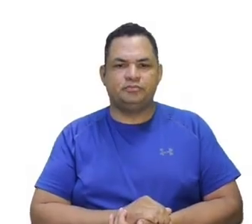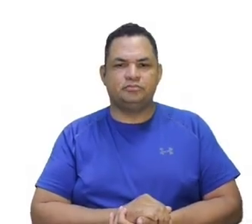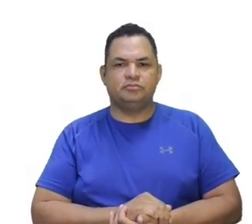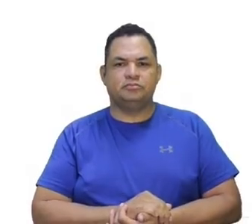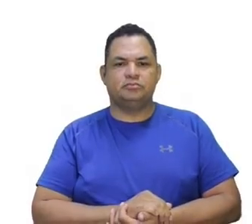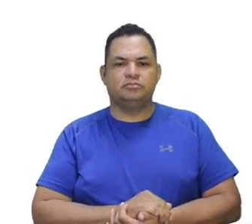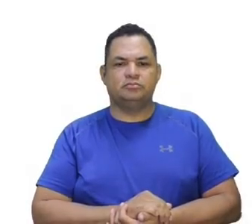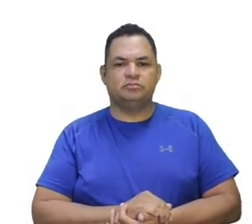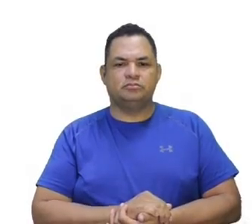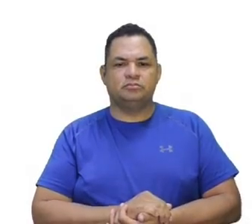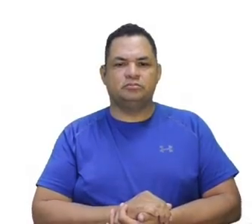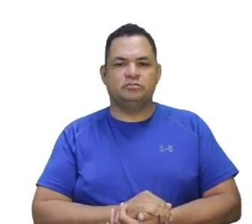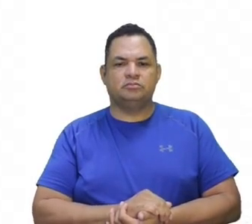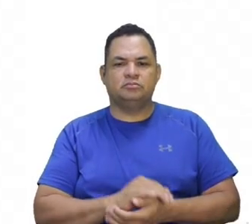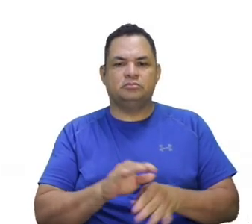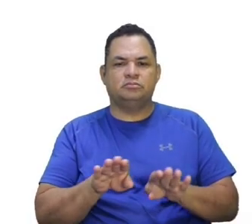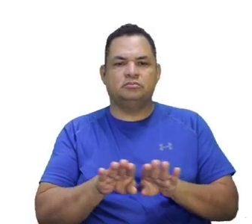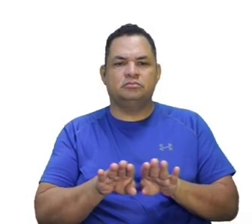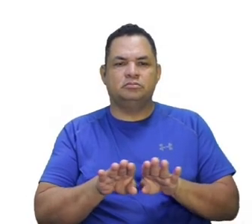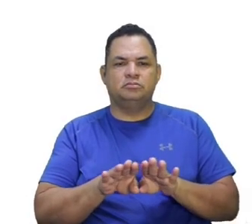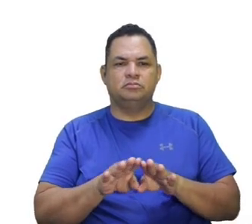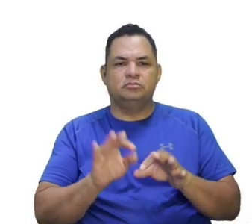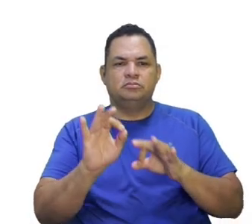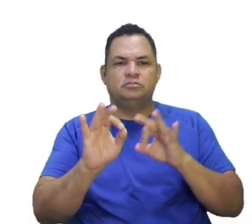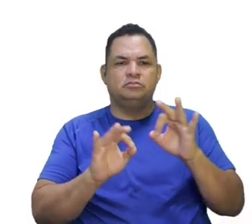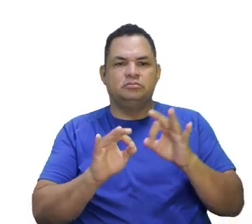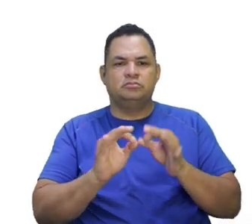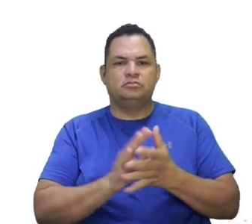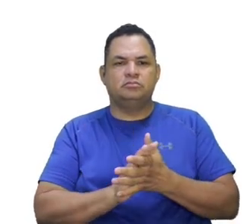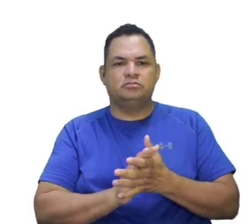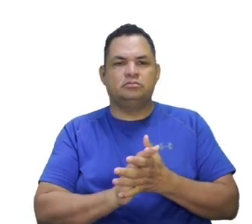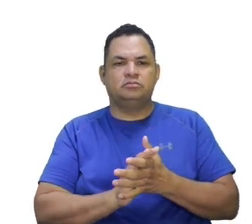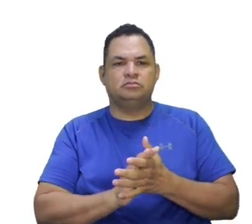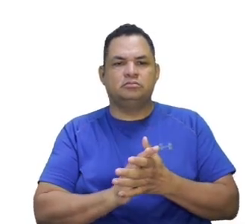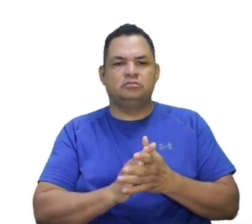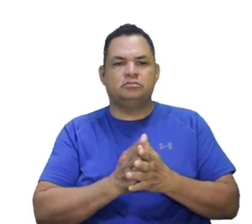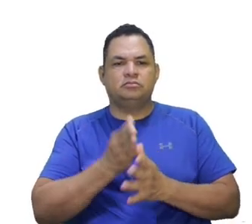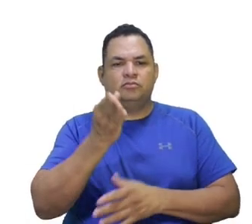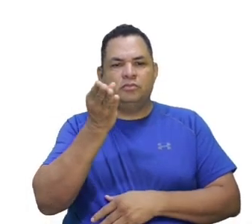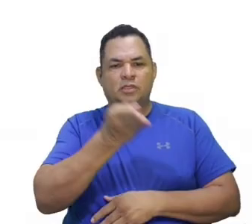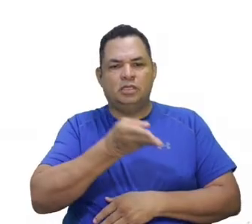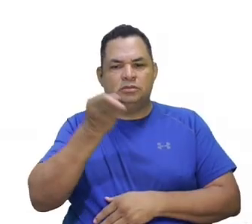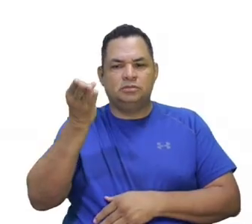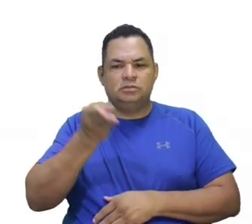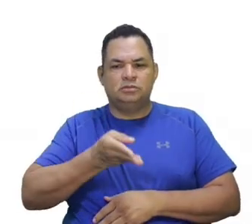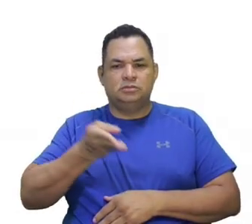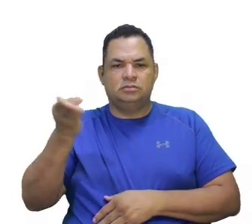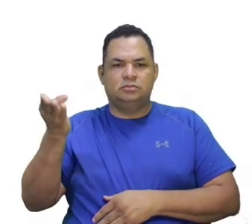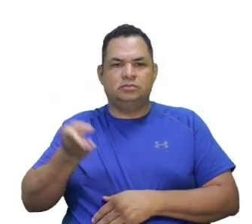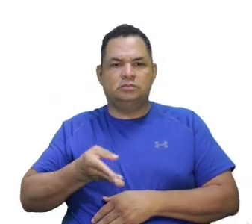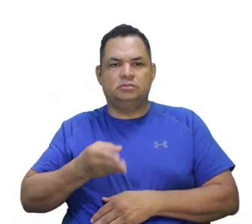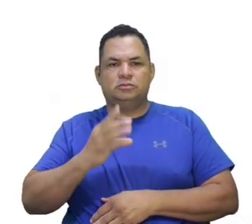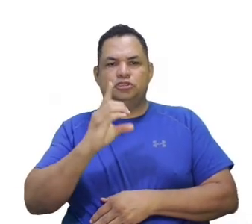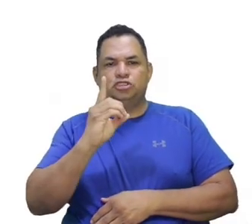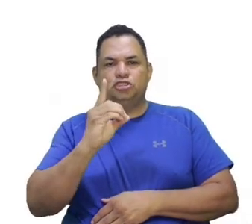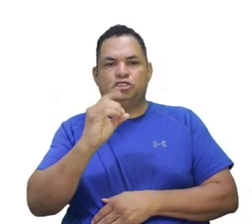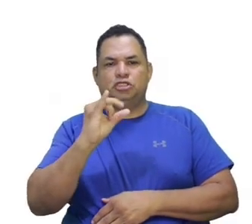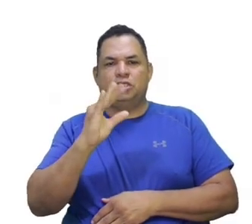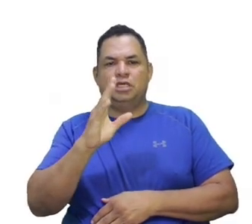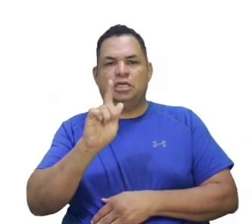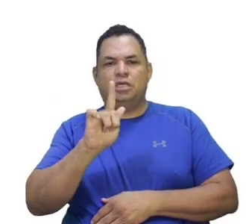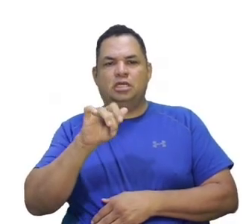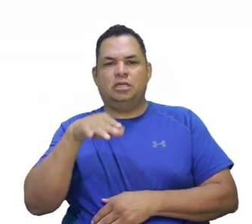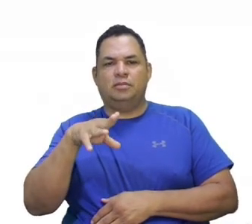anterior. Outro ponto que a gente não vai poder fugir é do diagrama de Linus-Pauling. O que nós vamos